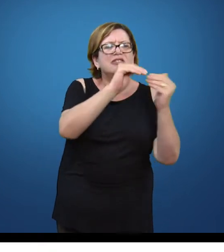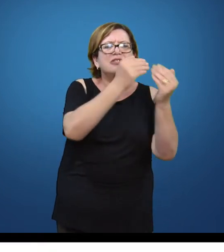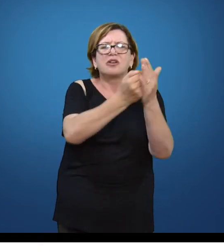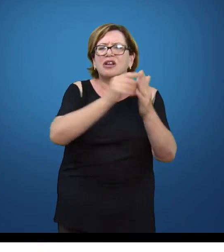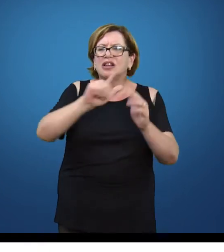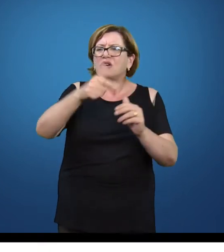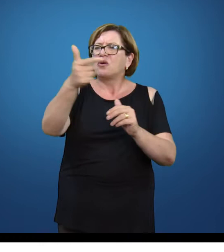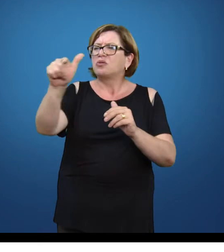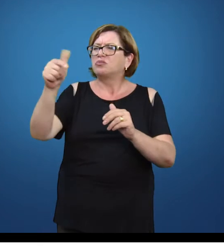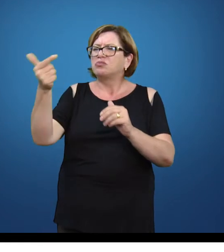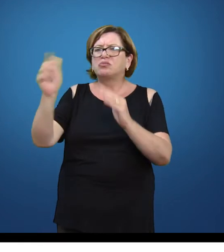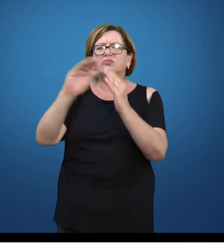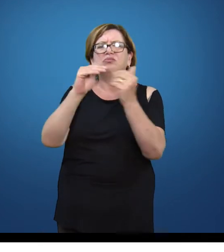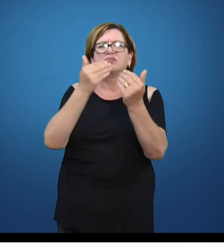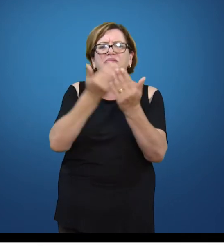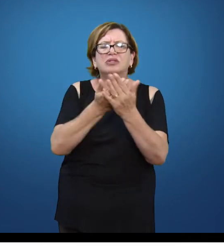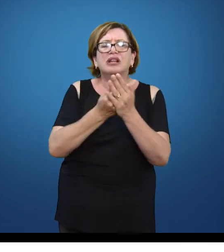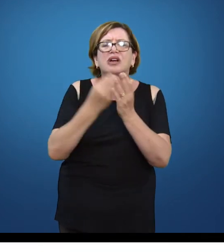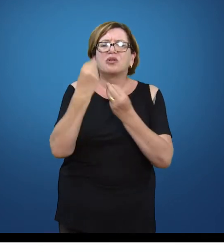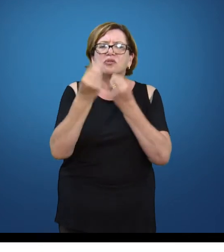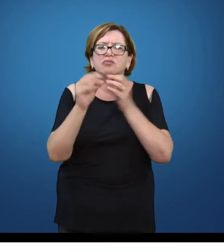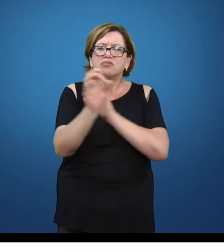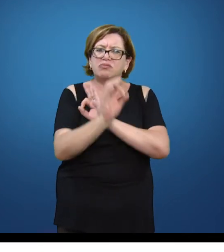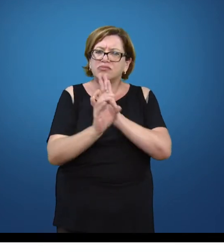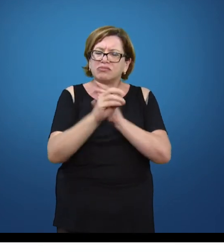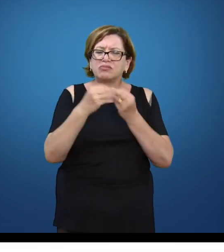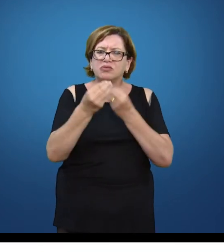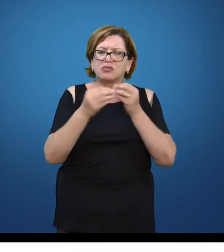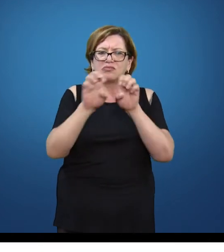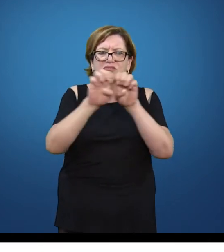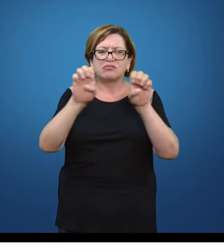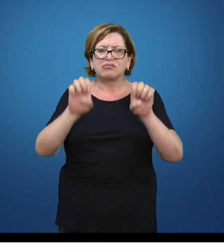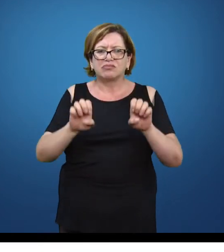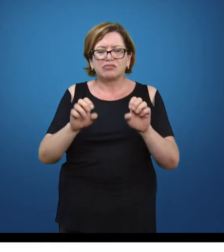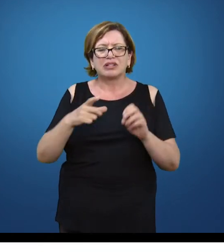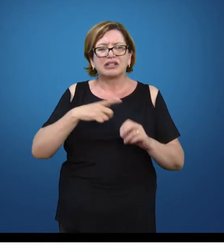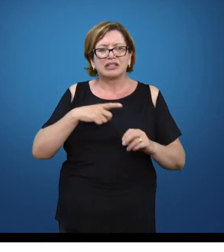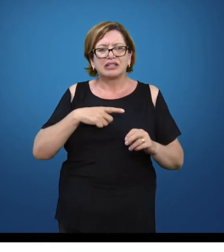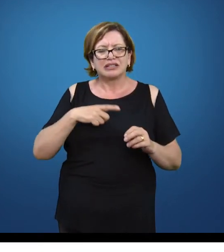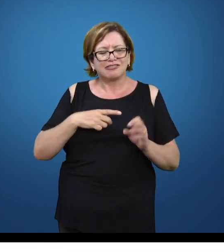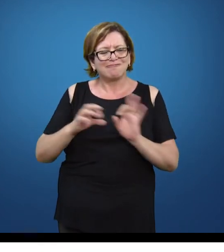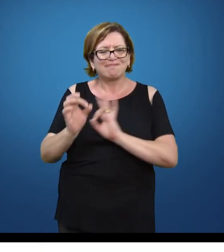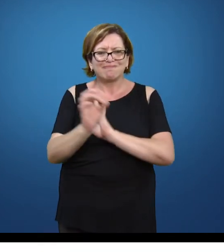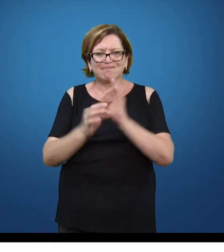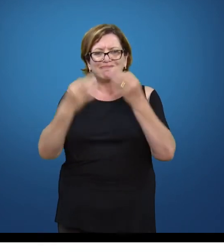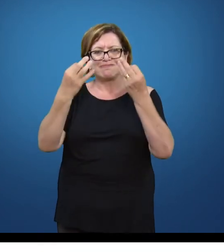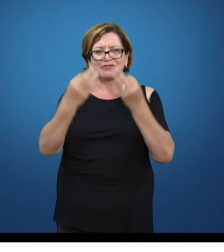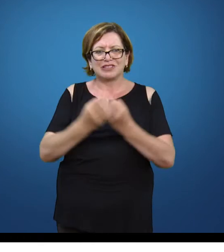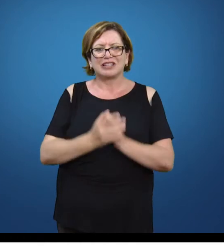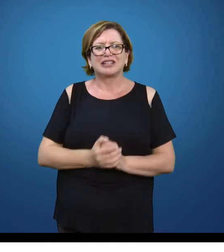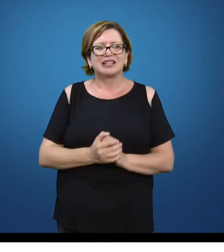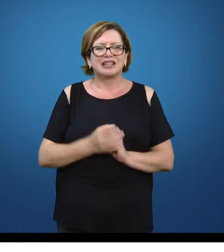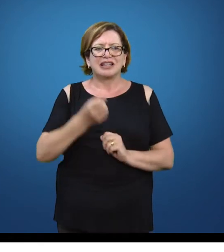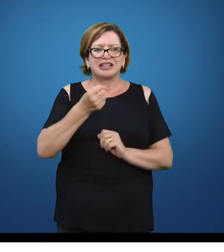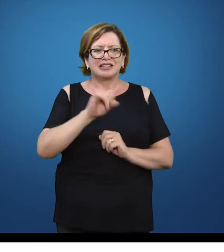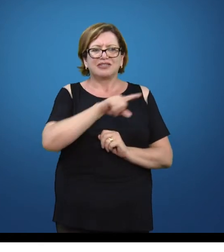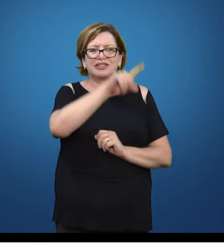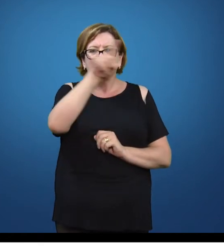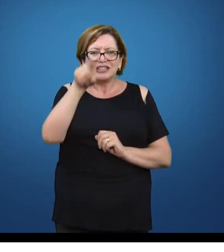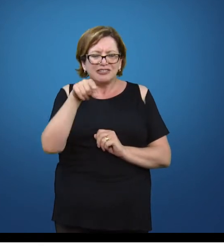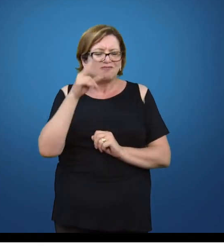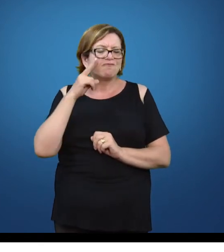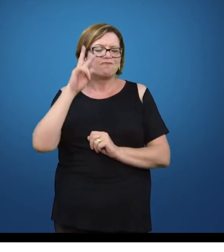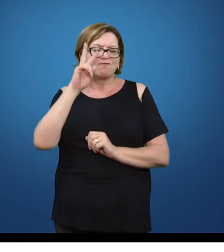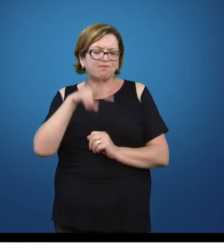escolar se organiza, se estrutura para que haja, então, o seu funcionamento. Então, se vocês pegarem a